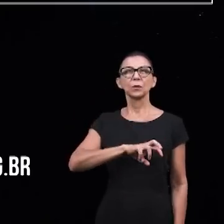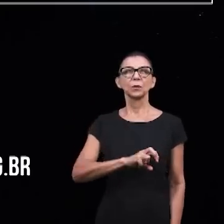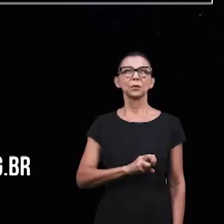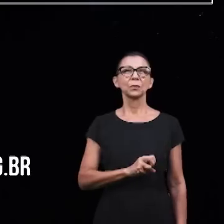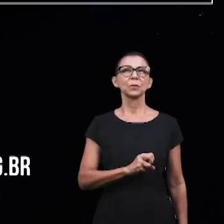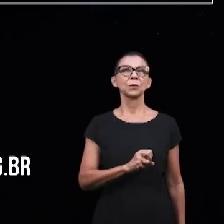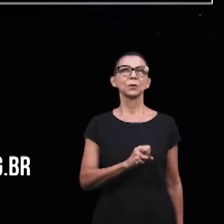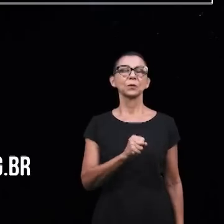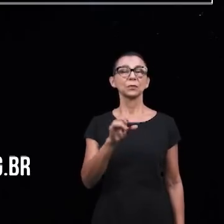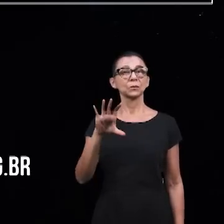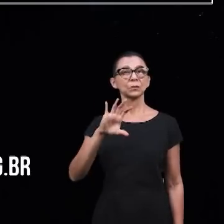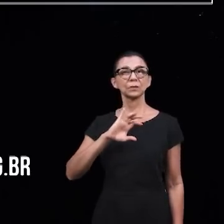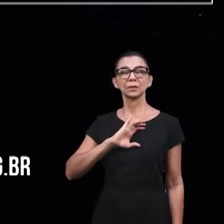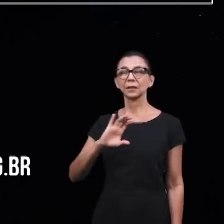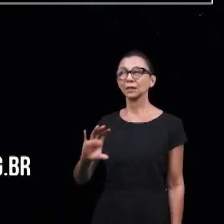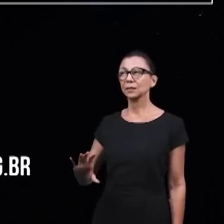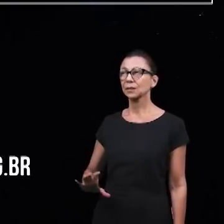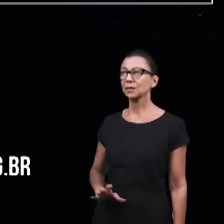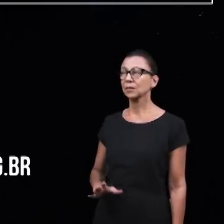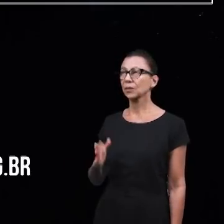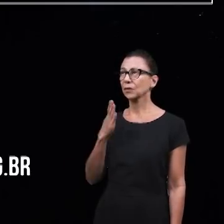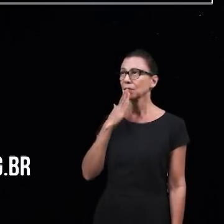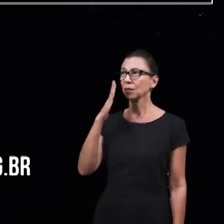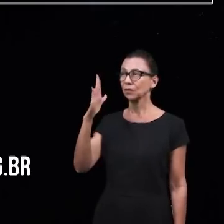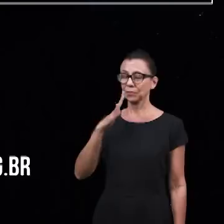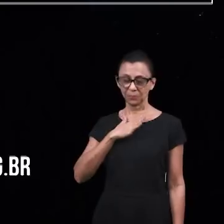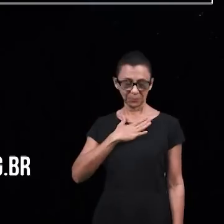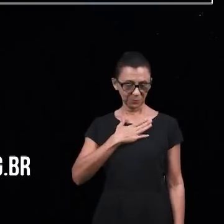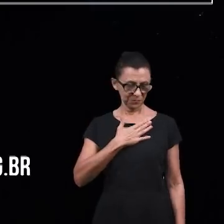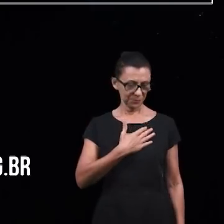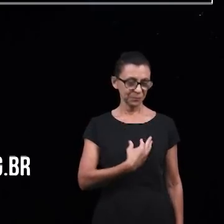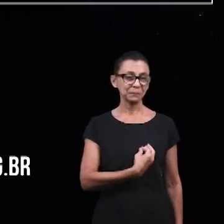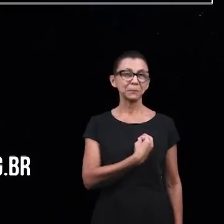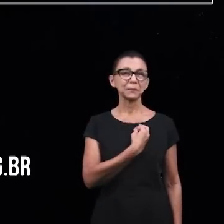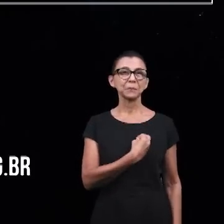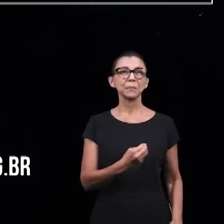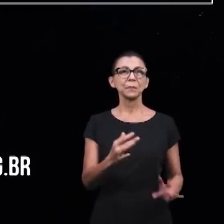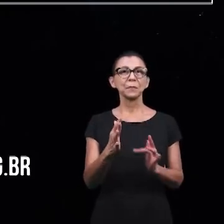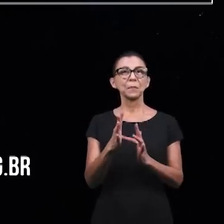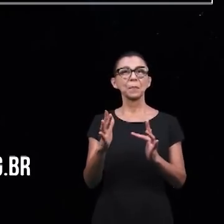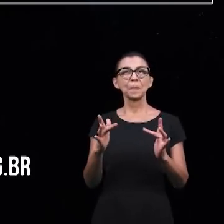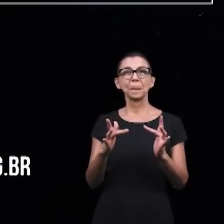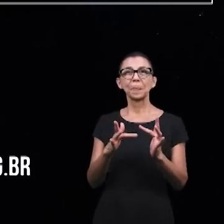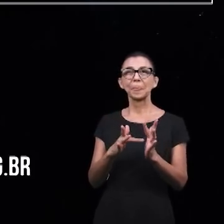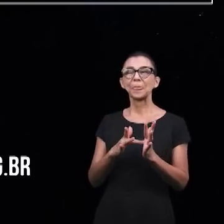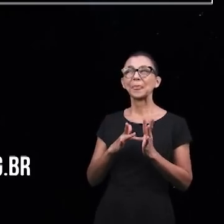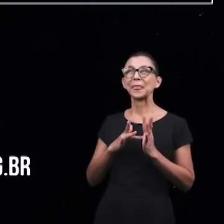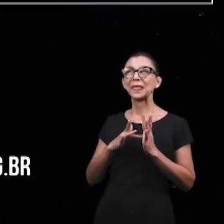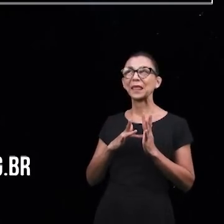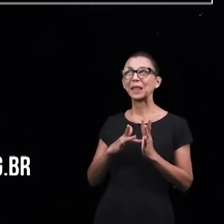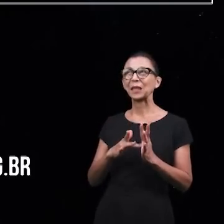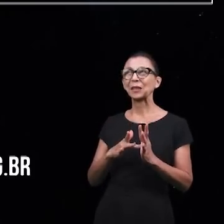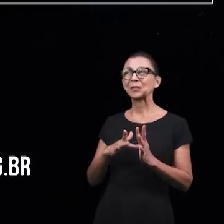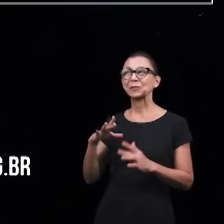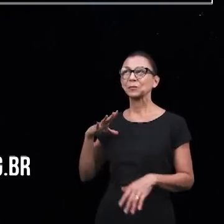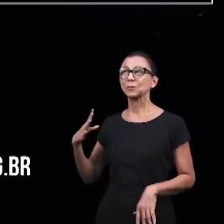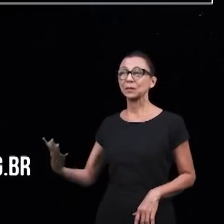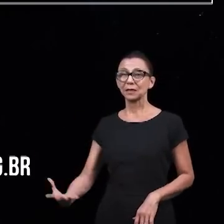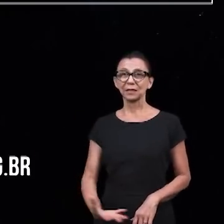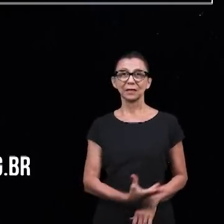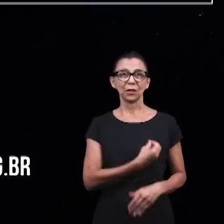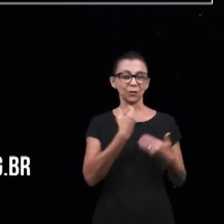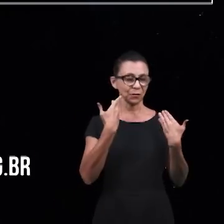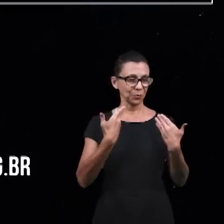que Cristo tem por mim. Jesus achou-me,